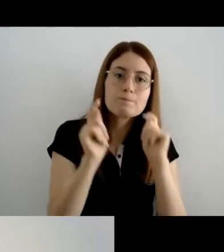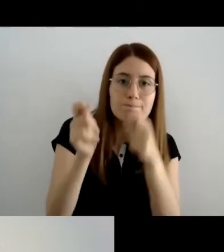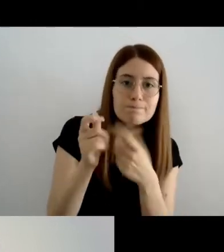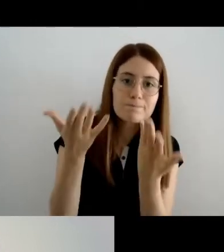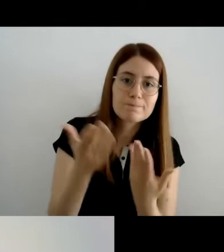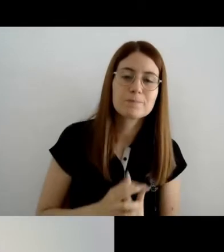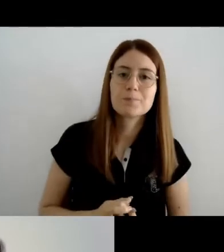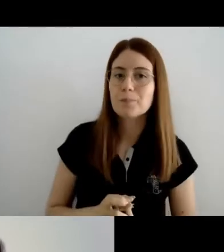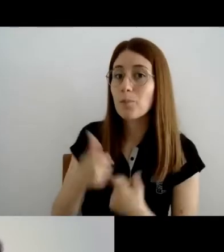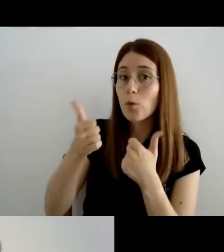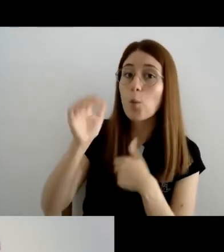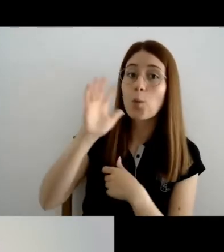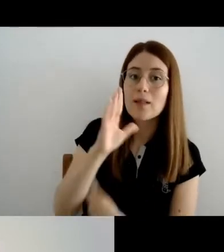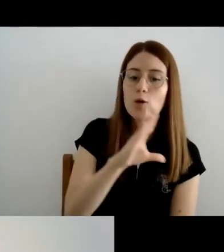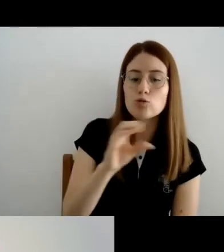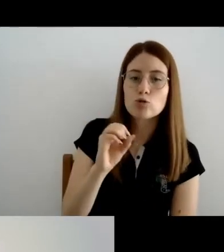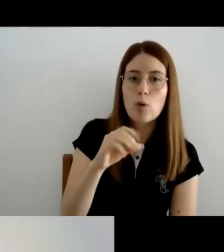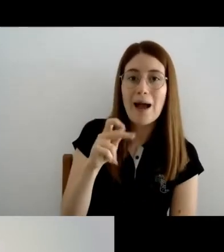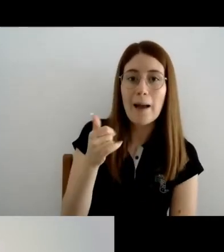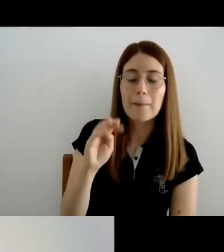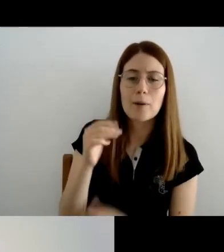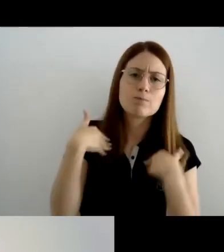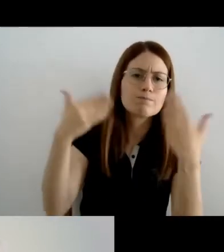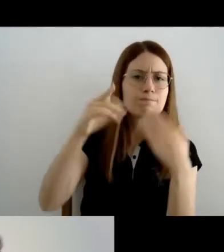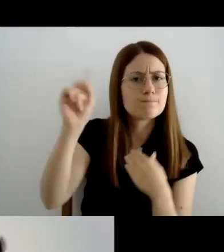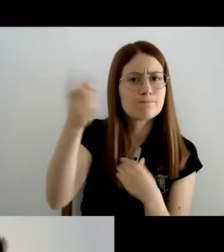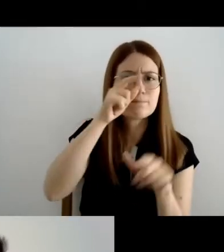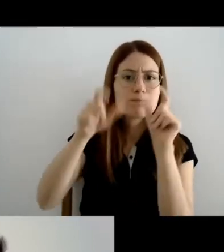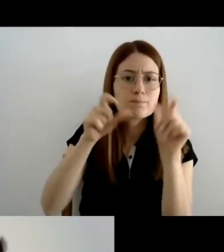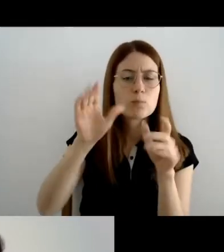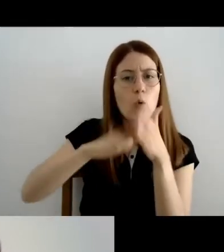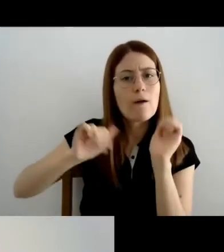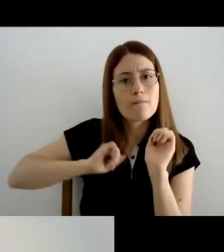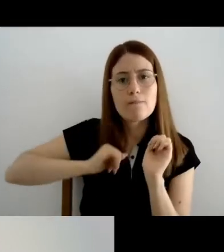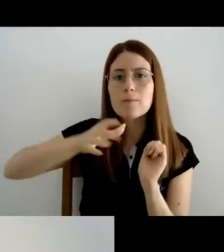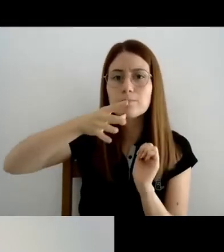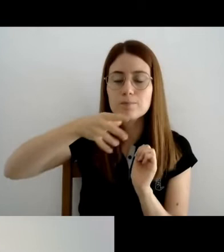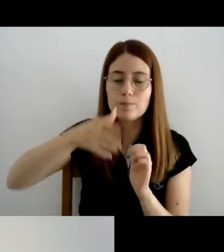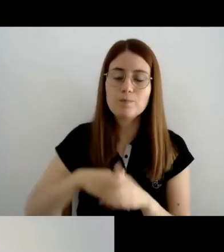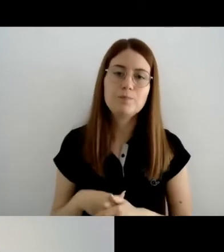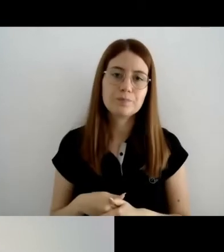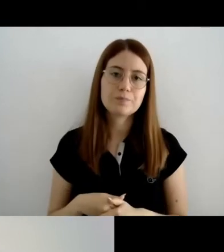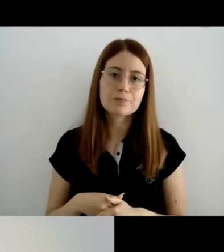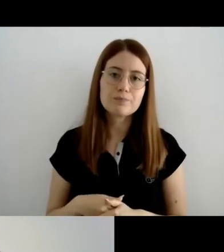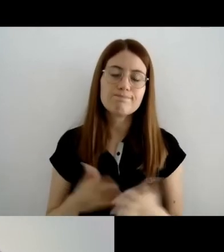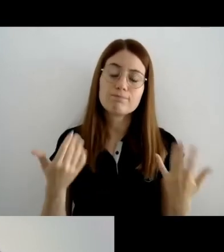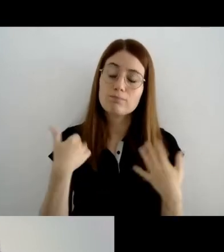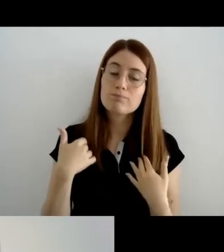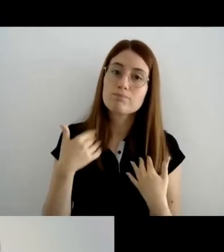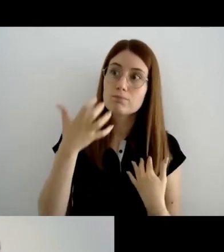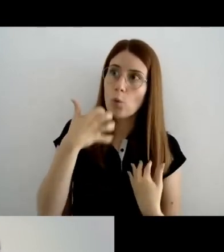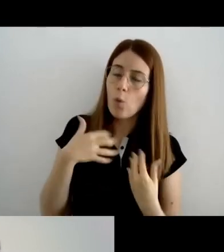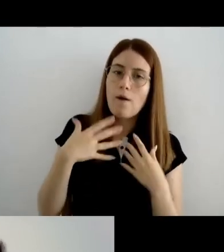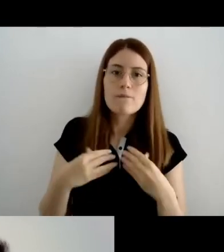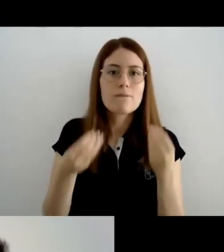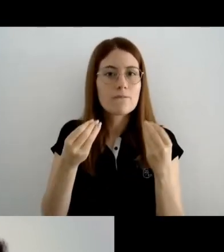apresentação. Muito boa tarde, João Maia Abreu. Em primeiro lugar, cumprimentar toda a gente, cumprimentar os meus colegas de painel. É com um enorme gosto e um enorme prazer